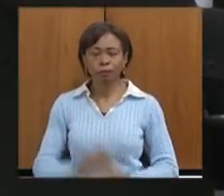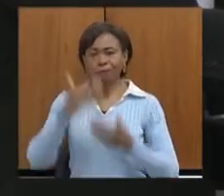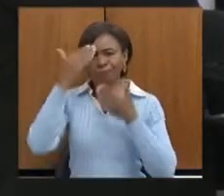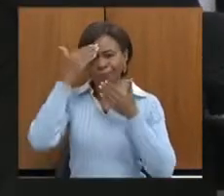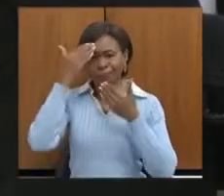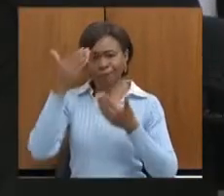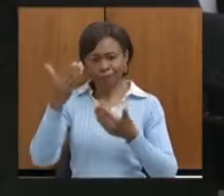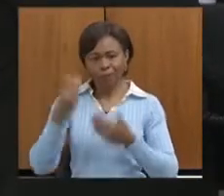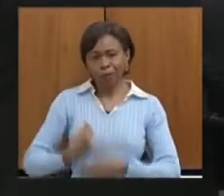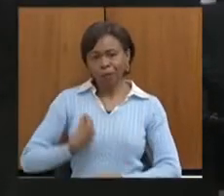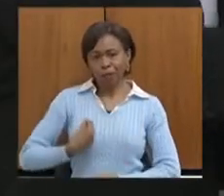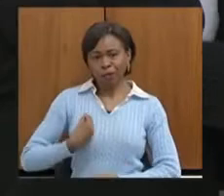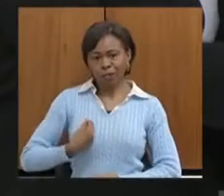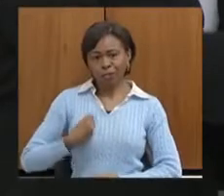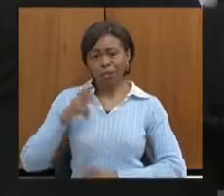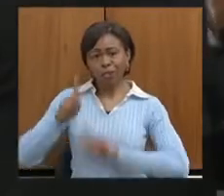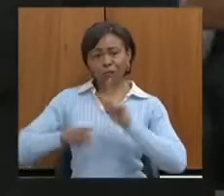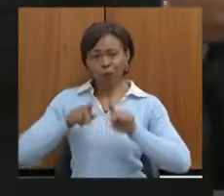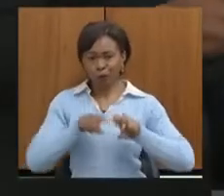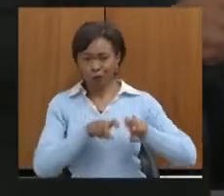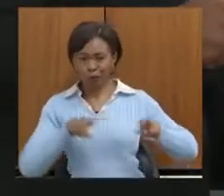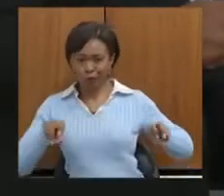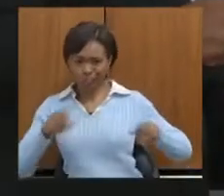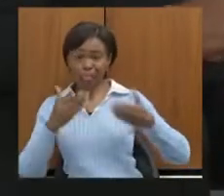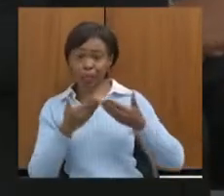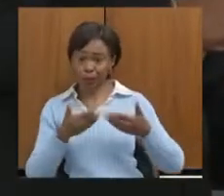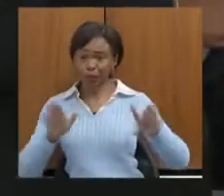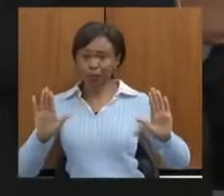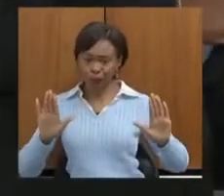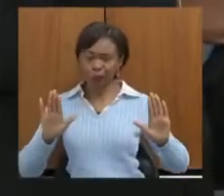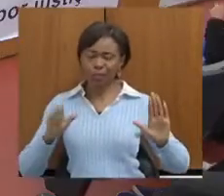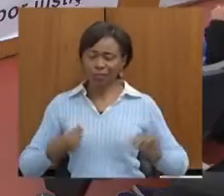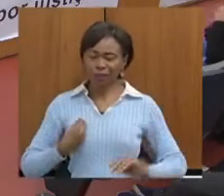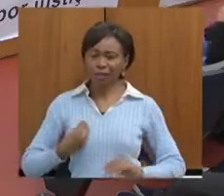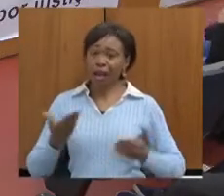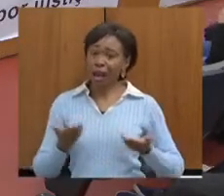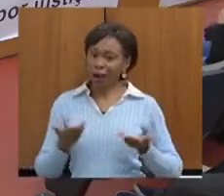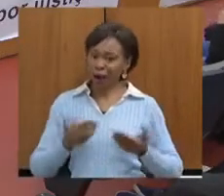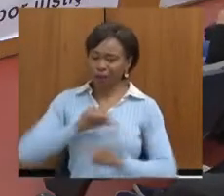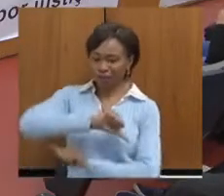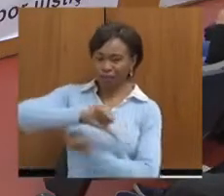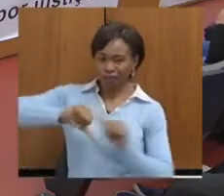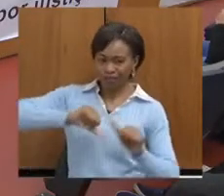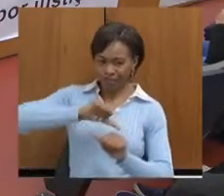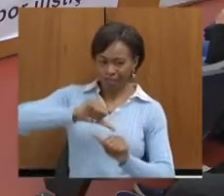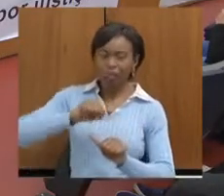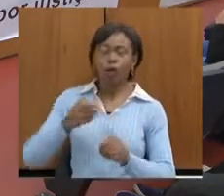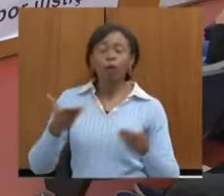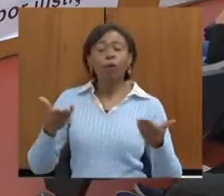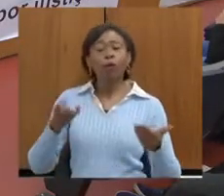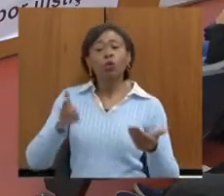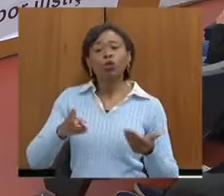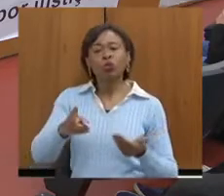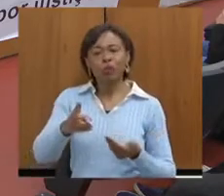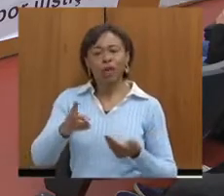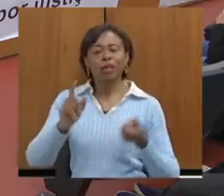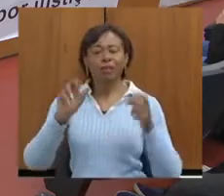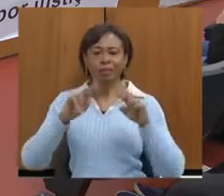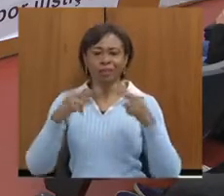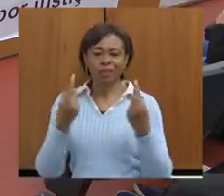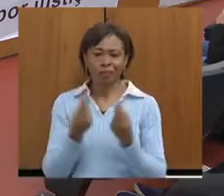agradecemos a presença dos convidados da mesa de abertura que nesse momento se desfaz Para darmos continuidade aos nossos trabalhos